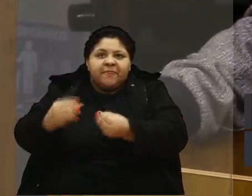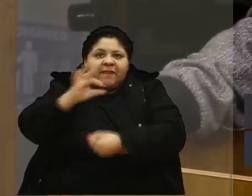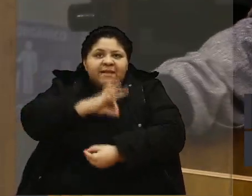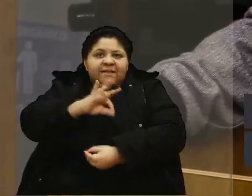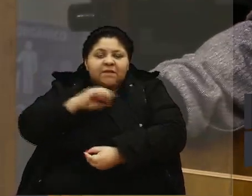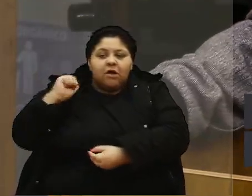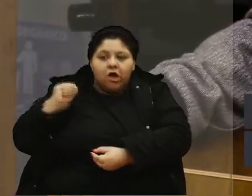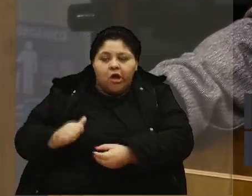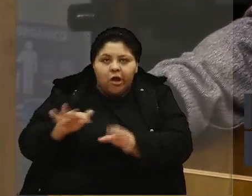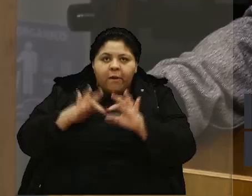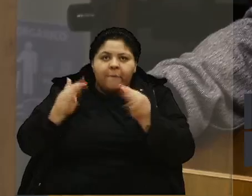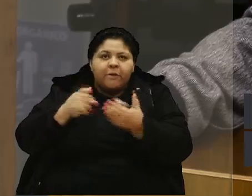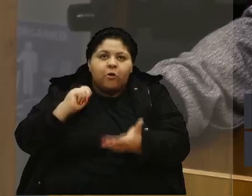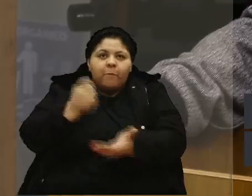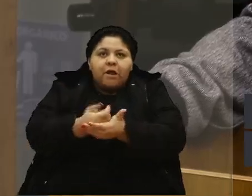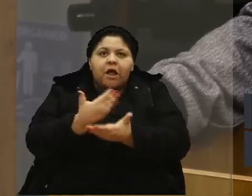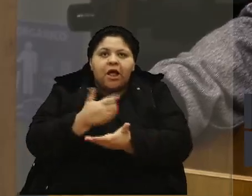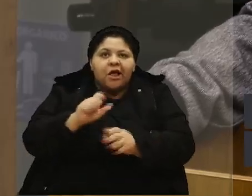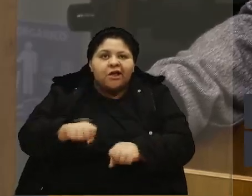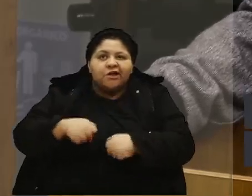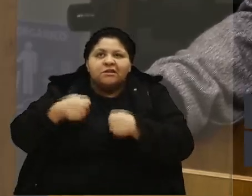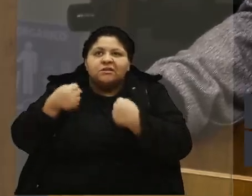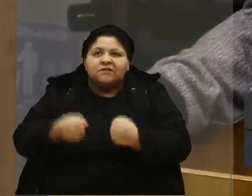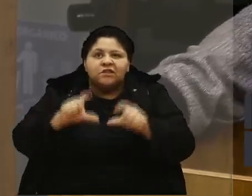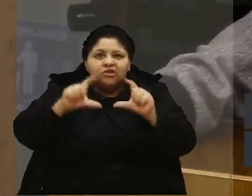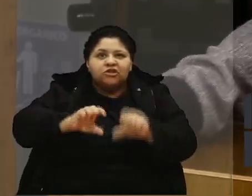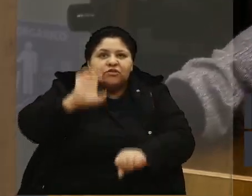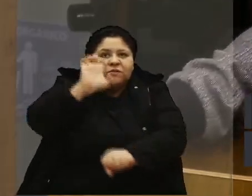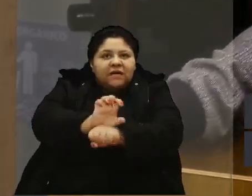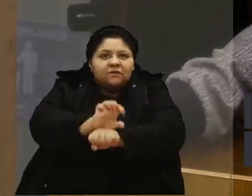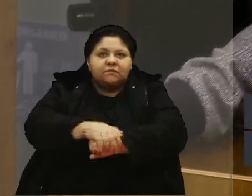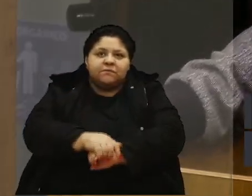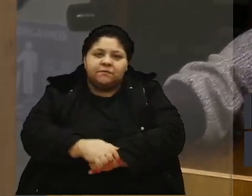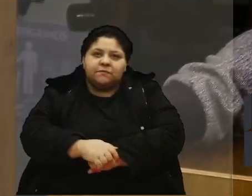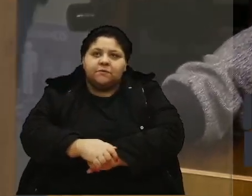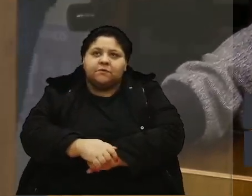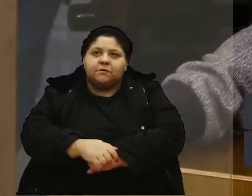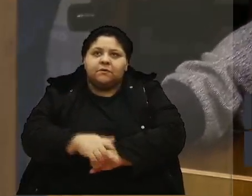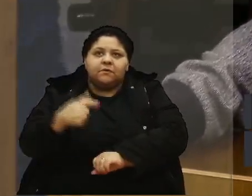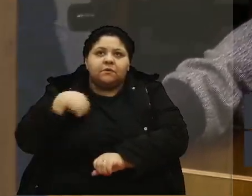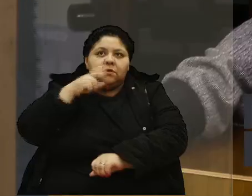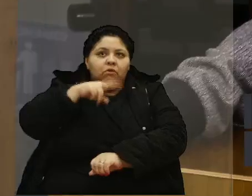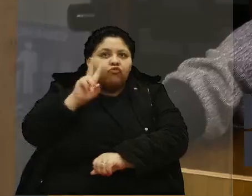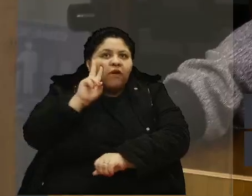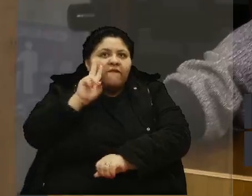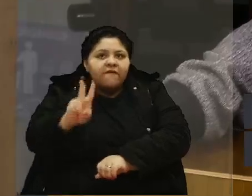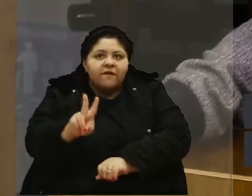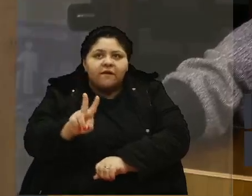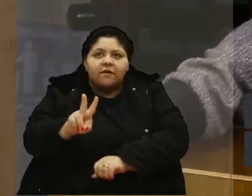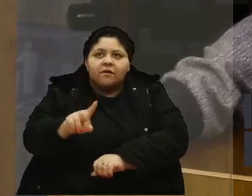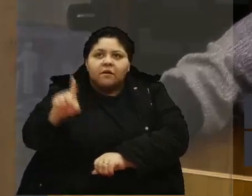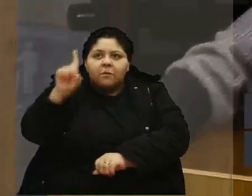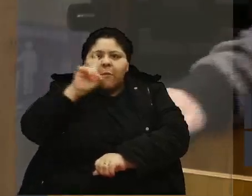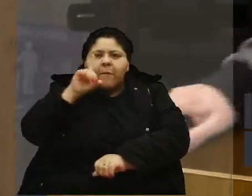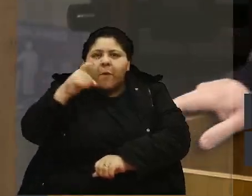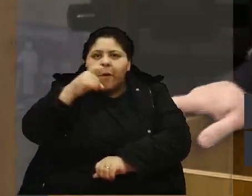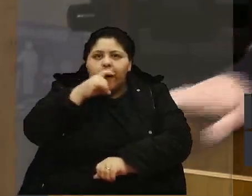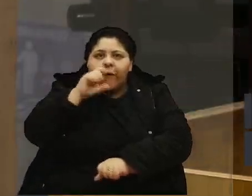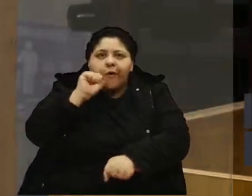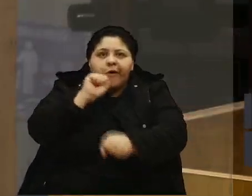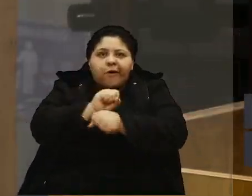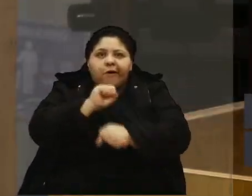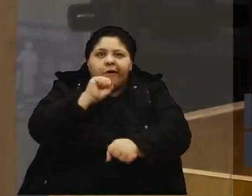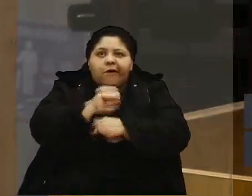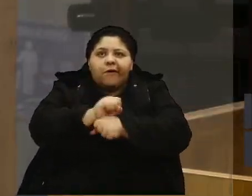Família para comprar comida defender a redução do Estado. Eu nunca vi uma mãe e um pai que esperam por